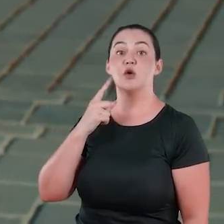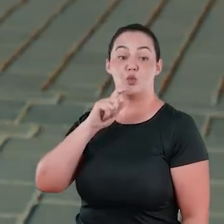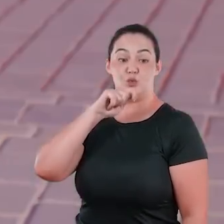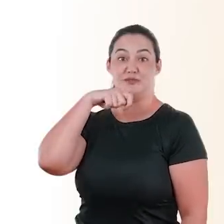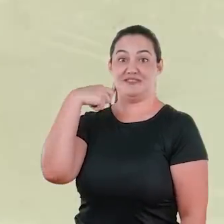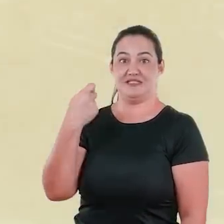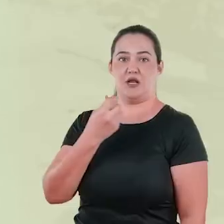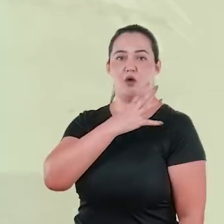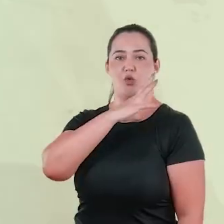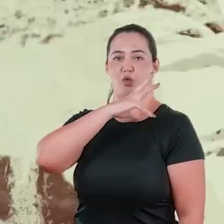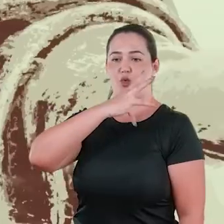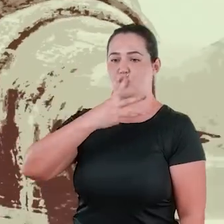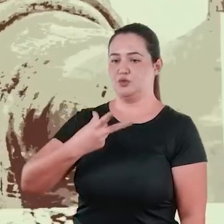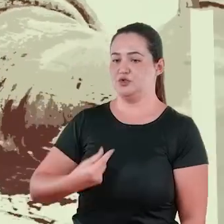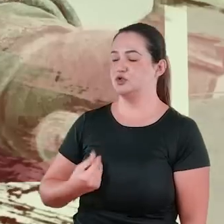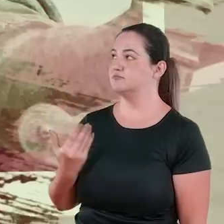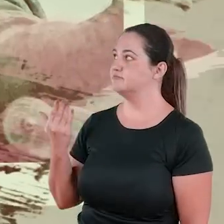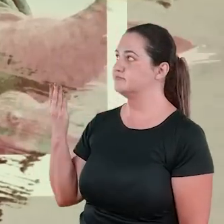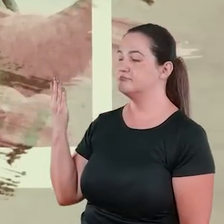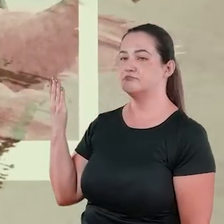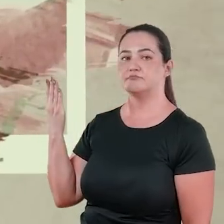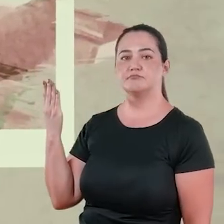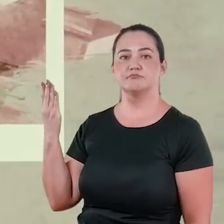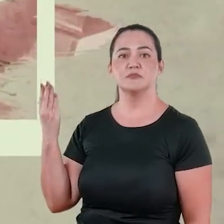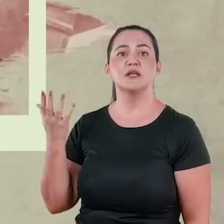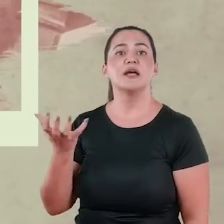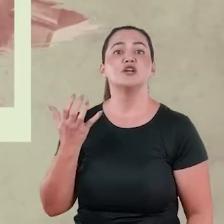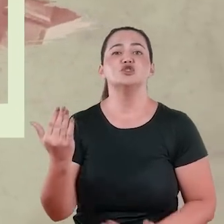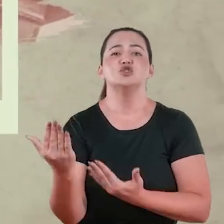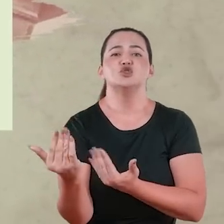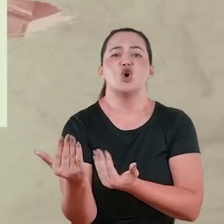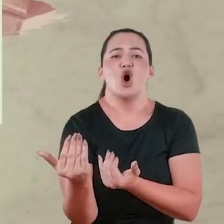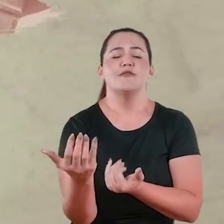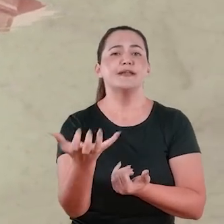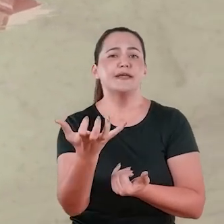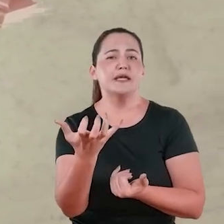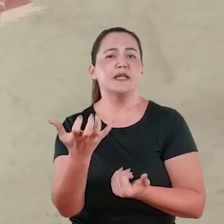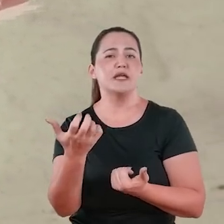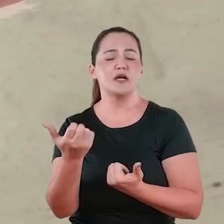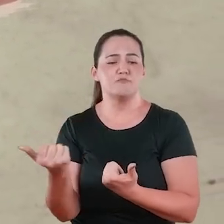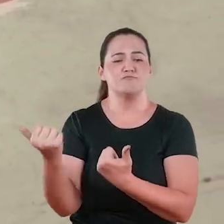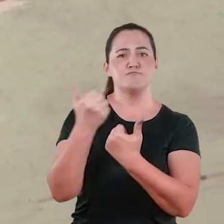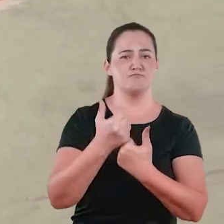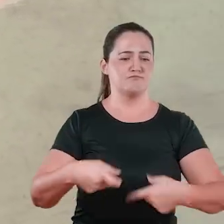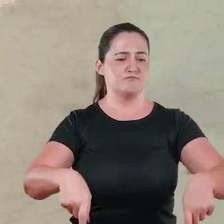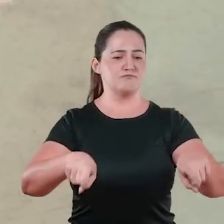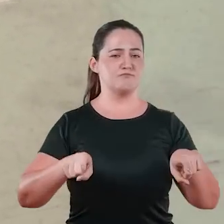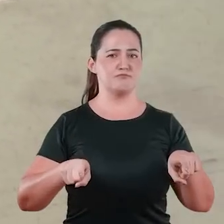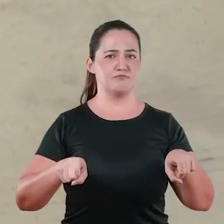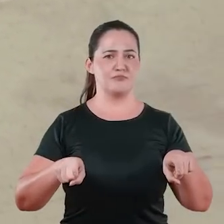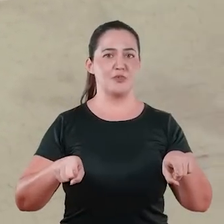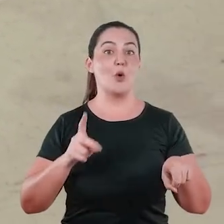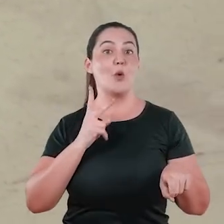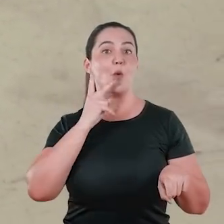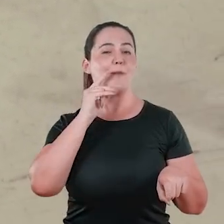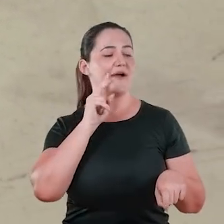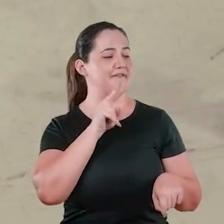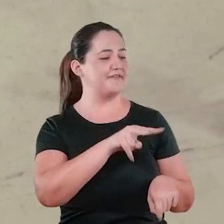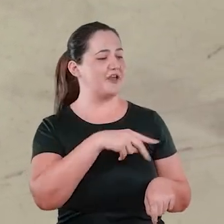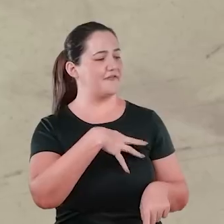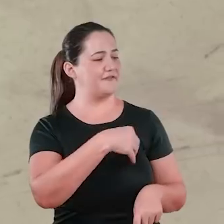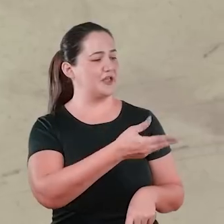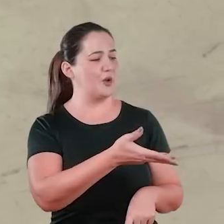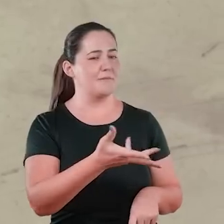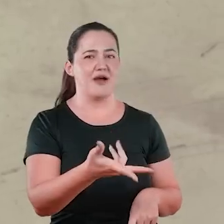era um jovem que ambicionava o poder, muitas vezes instigado pelo seu próprio pai, que via no filho um motivo de